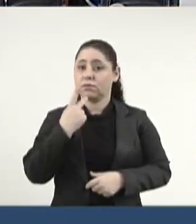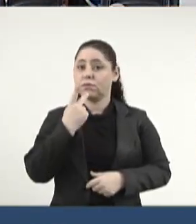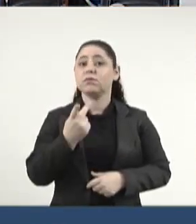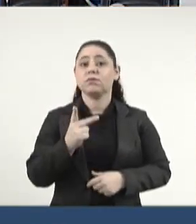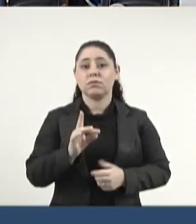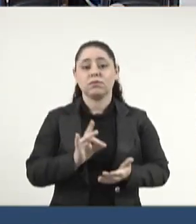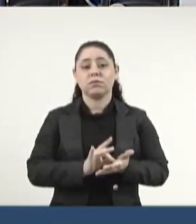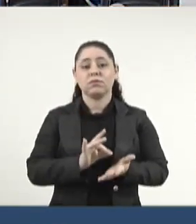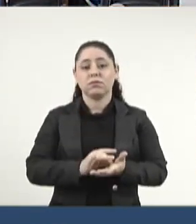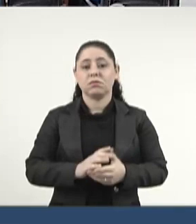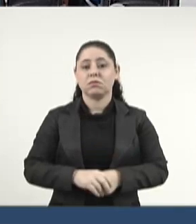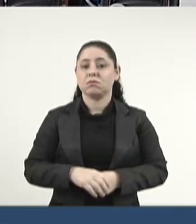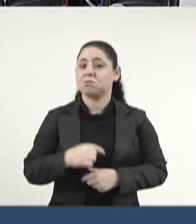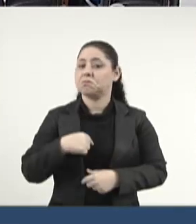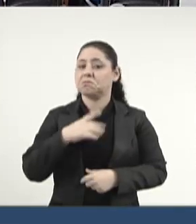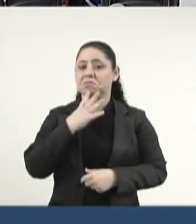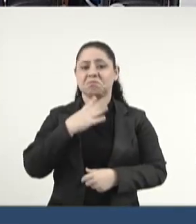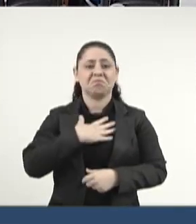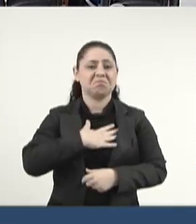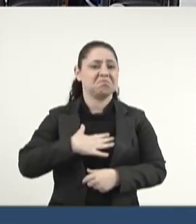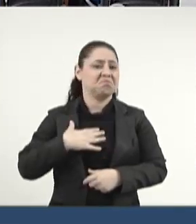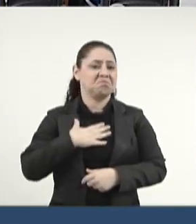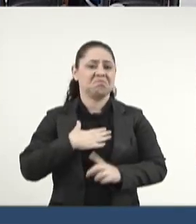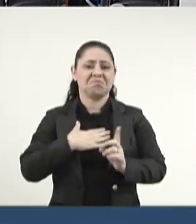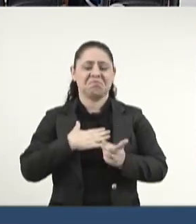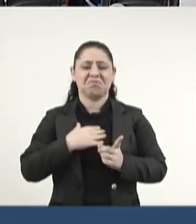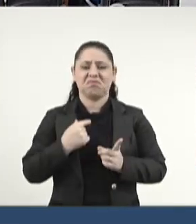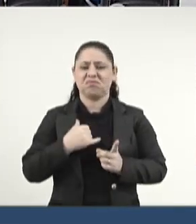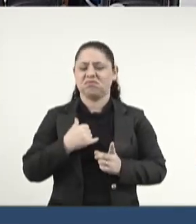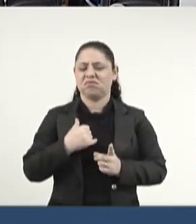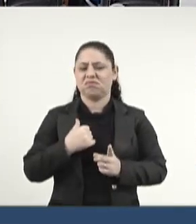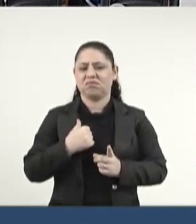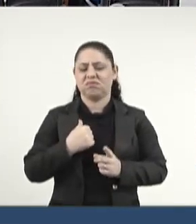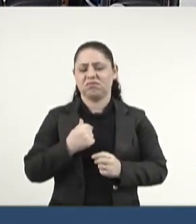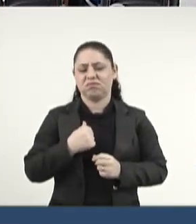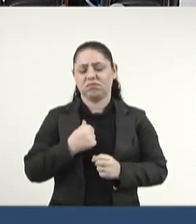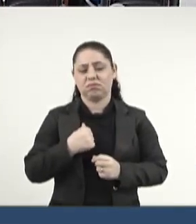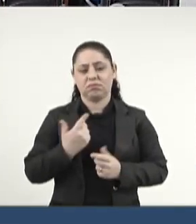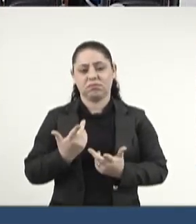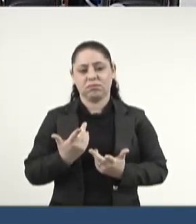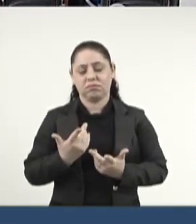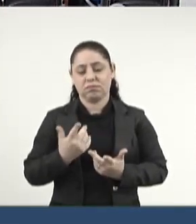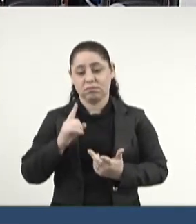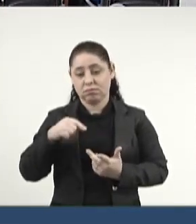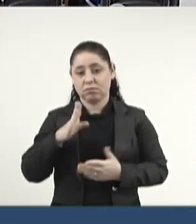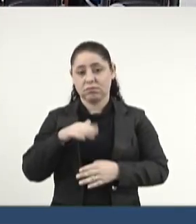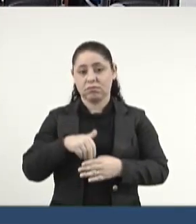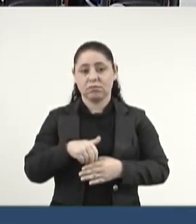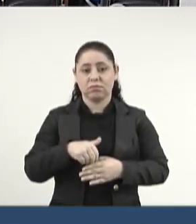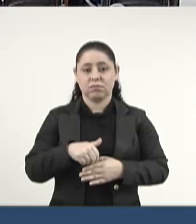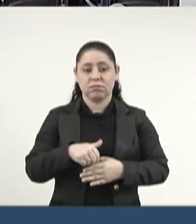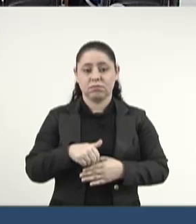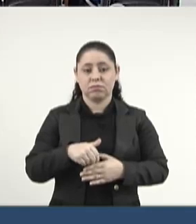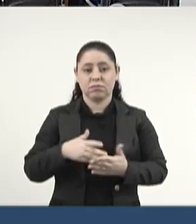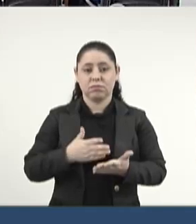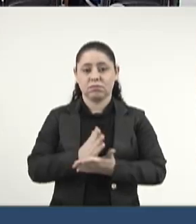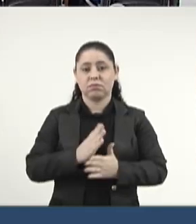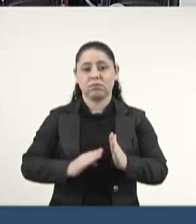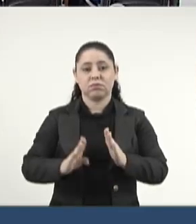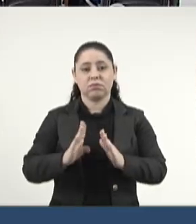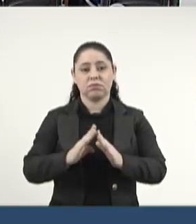a verdade, eu também não estou satisfeito. Eu fiquei, depois da votação em que essa